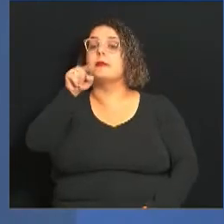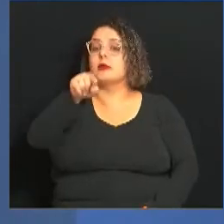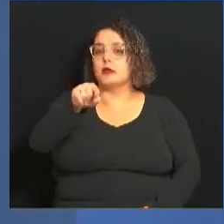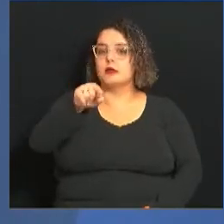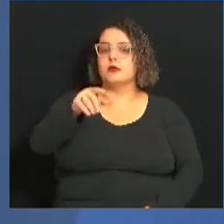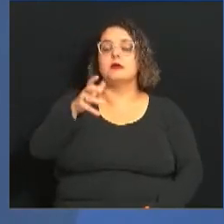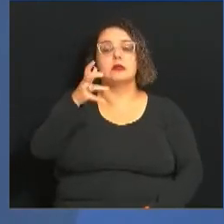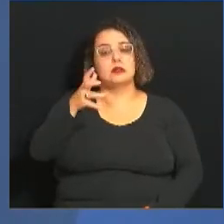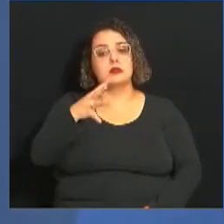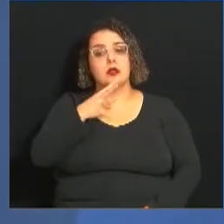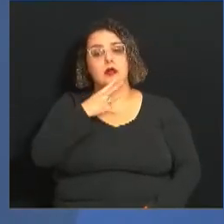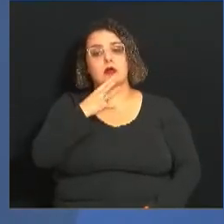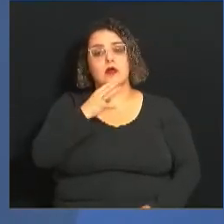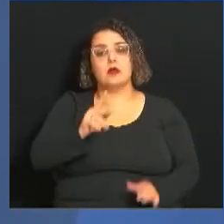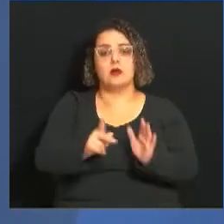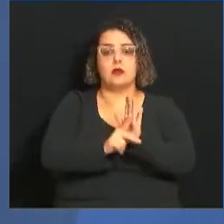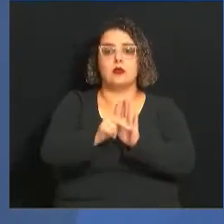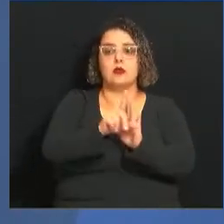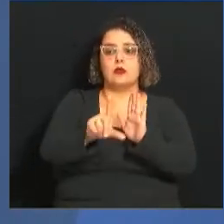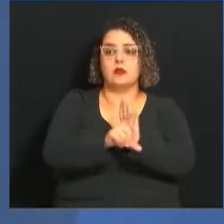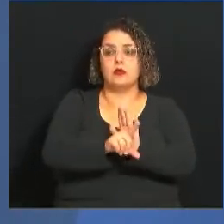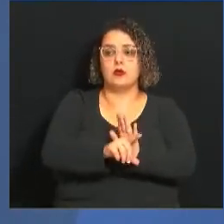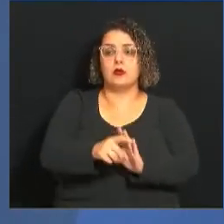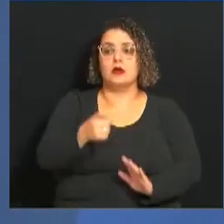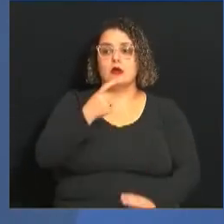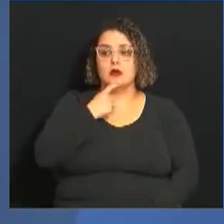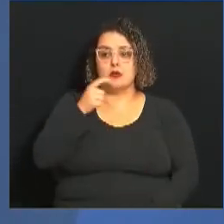quiser conhecer o projeto, ele está no